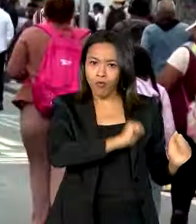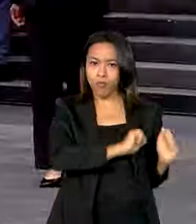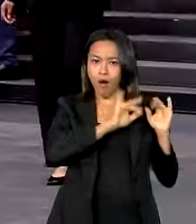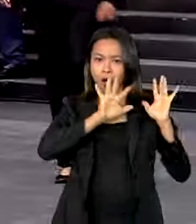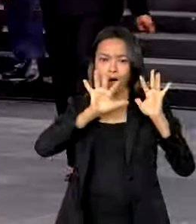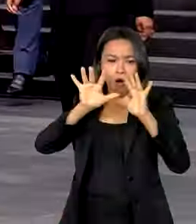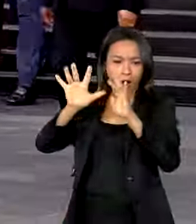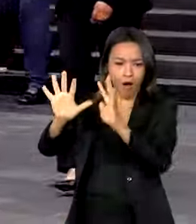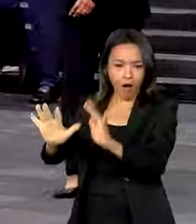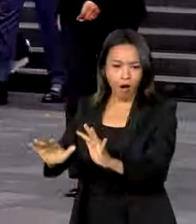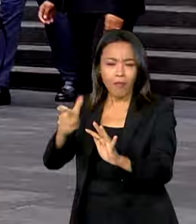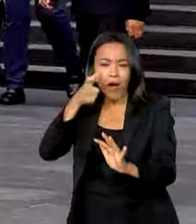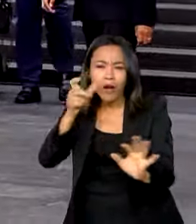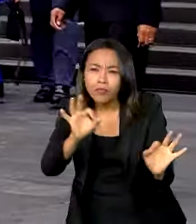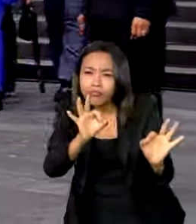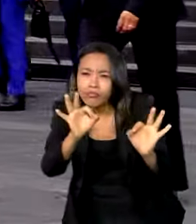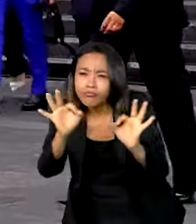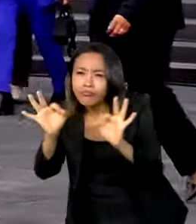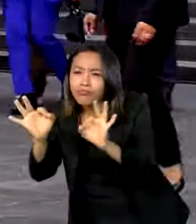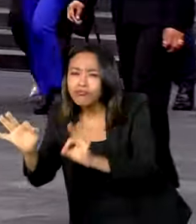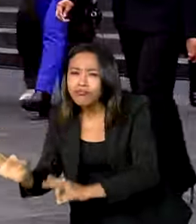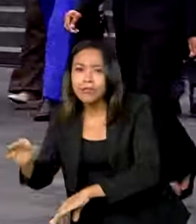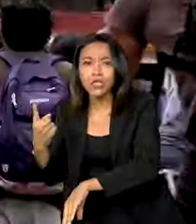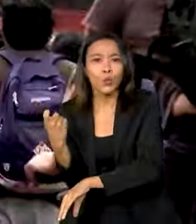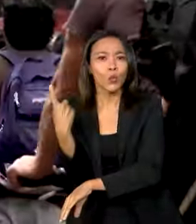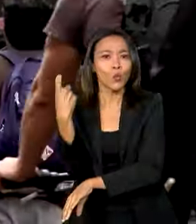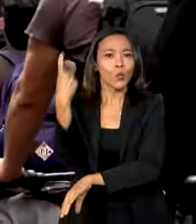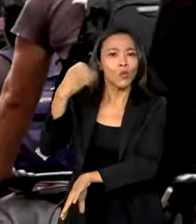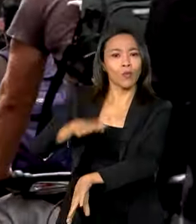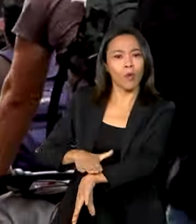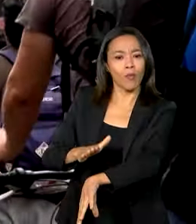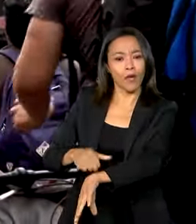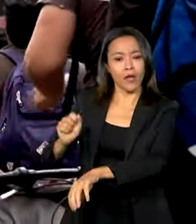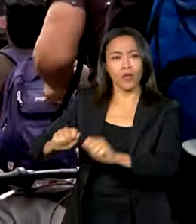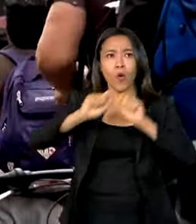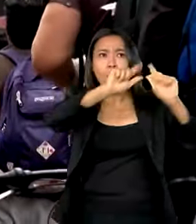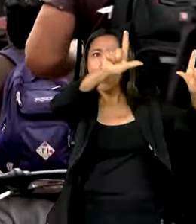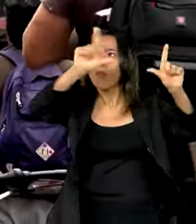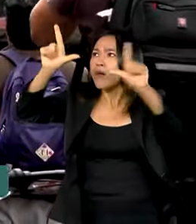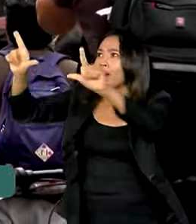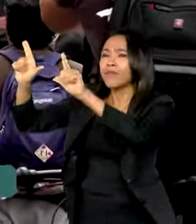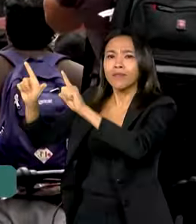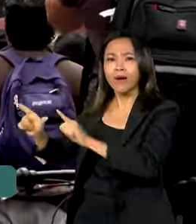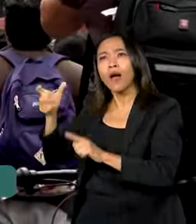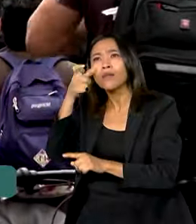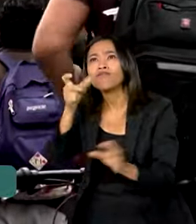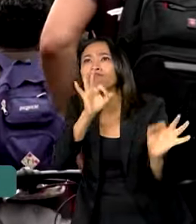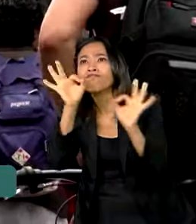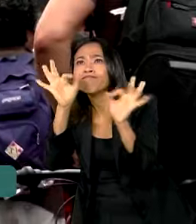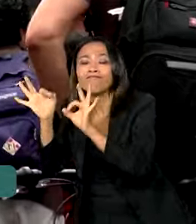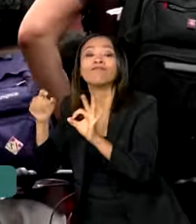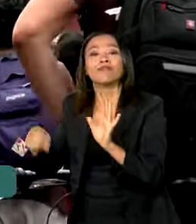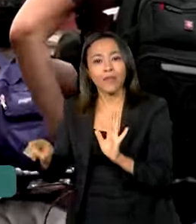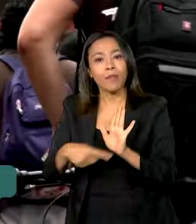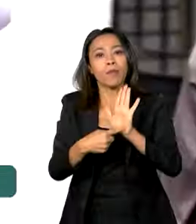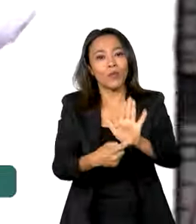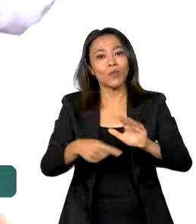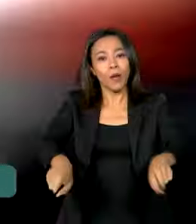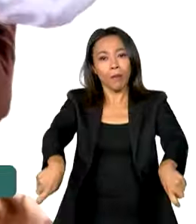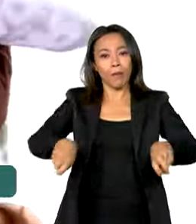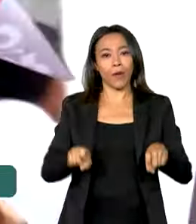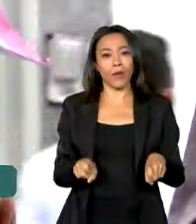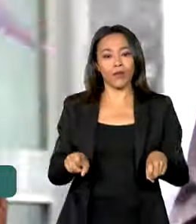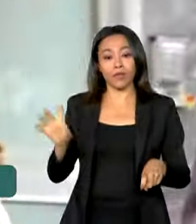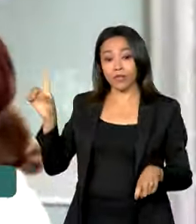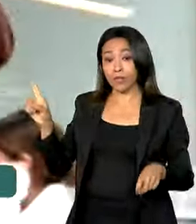nacional para acompanhar de perto esse momento único telões espalhados pelas ruas também transmitiam a posse